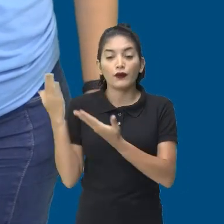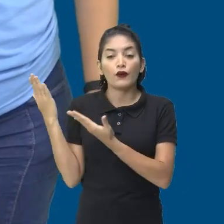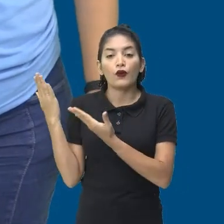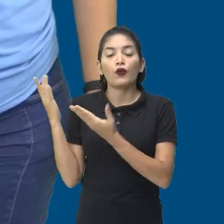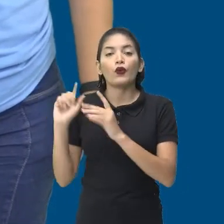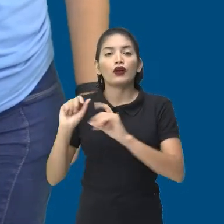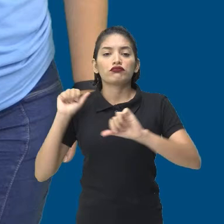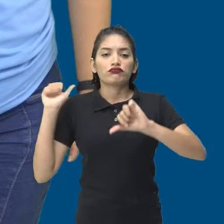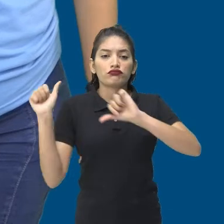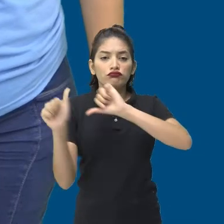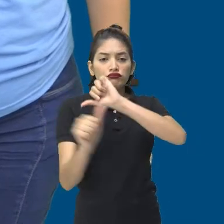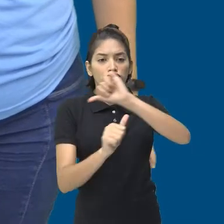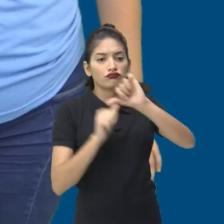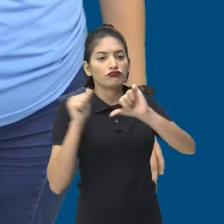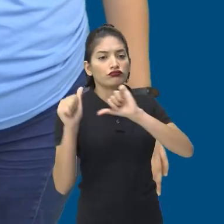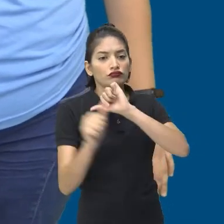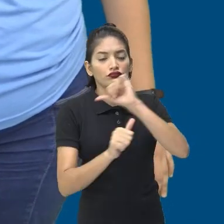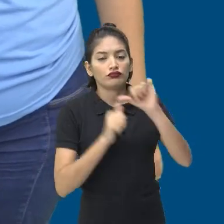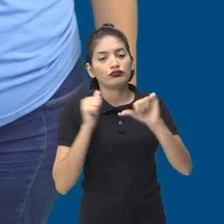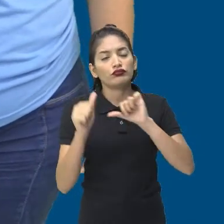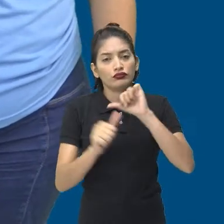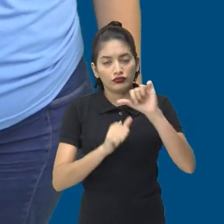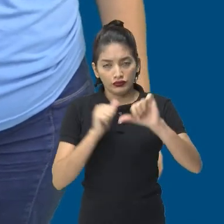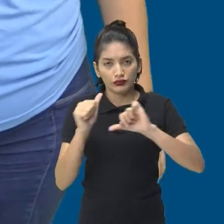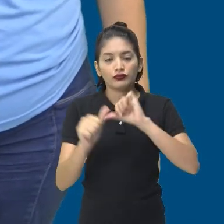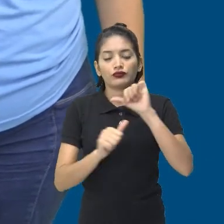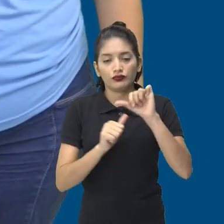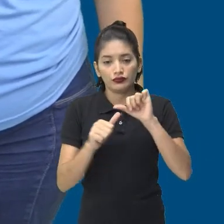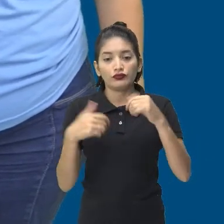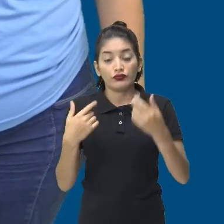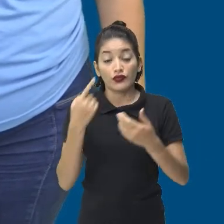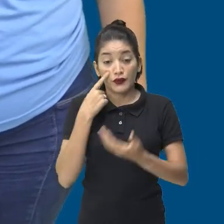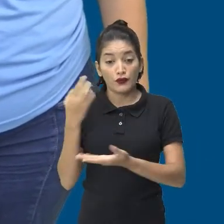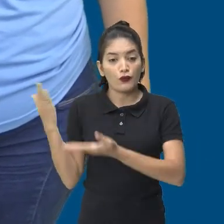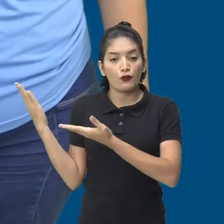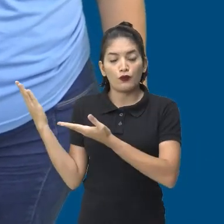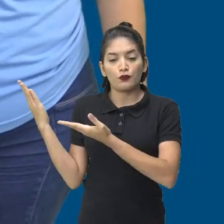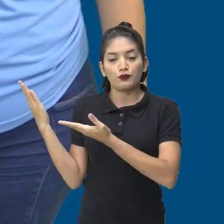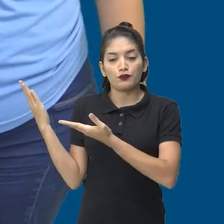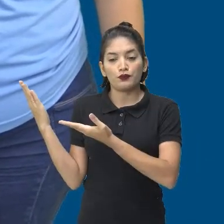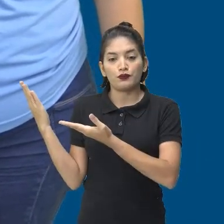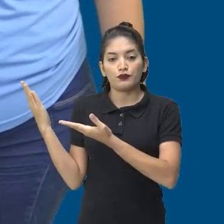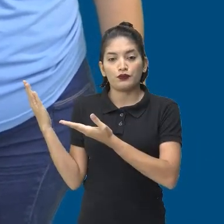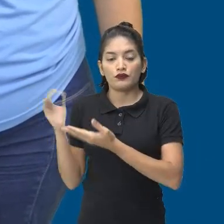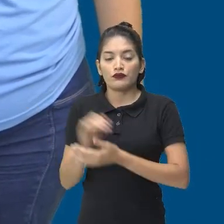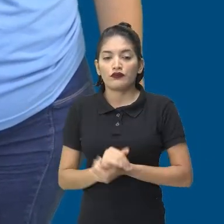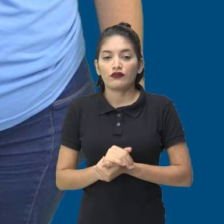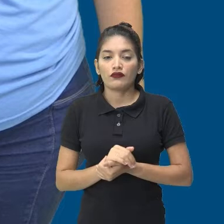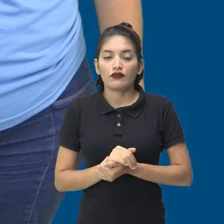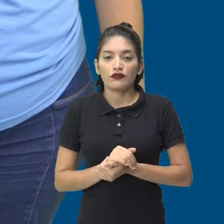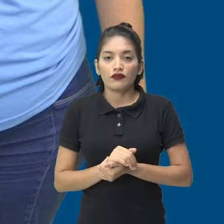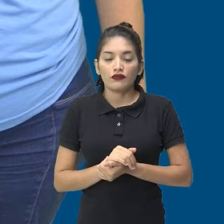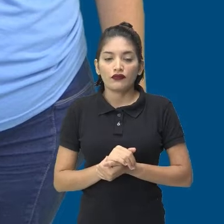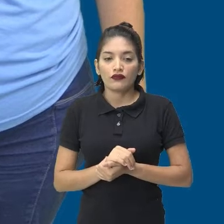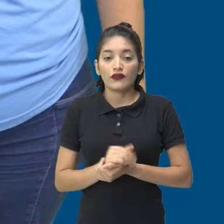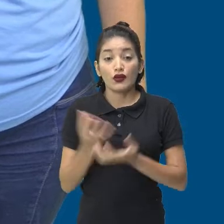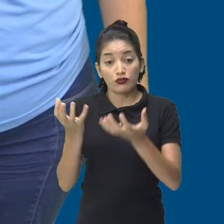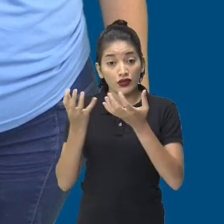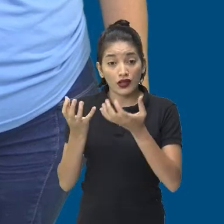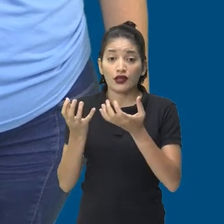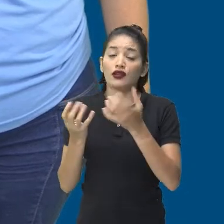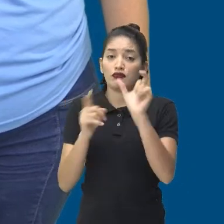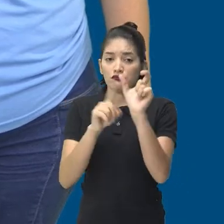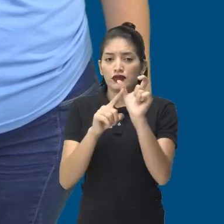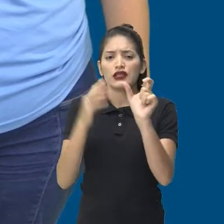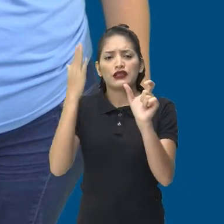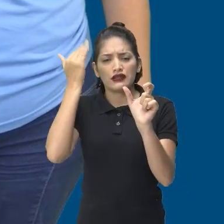se transformaram, sofreram alterações, então ficaram dessa forma. Olha só o verbo querer, radical dele,